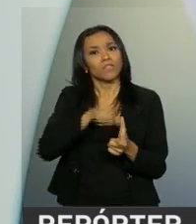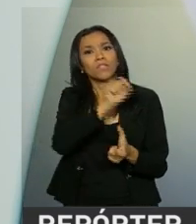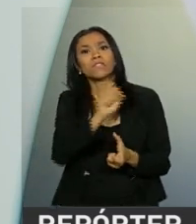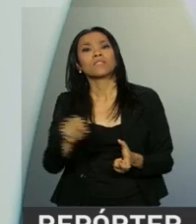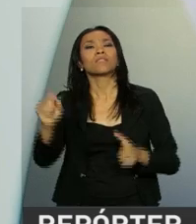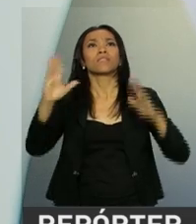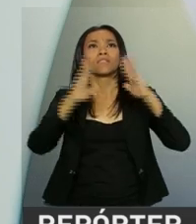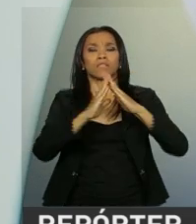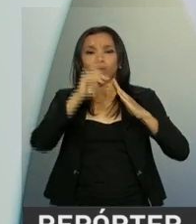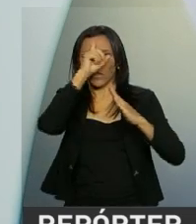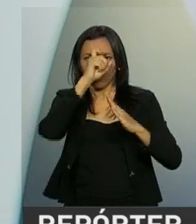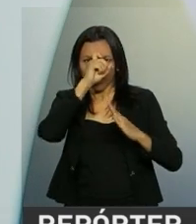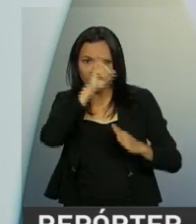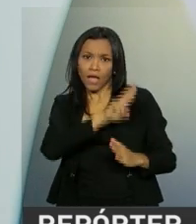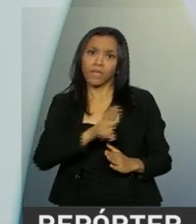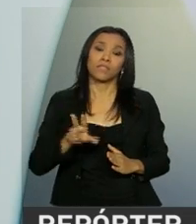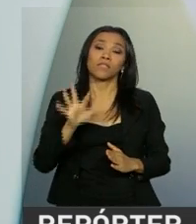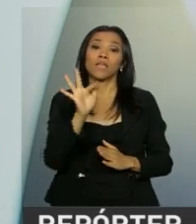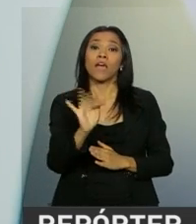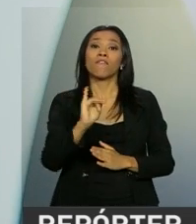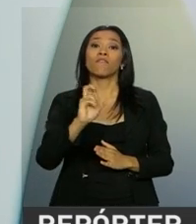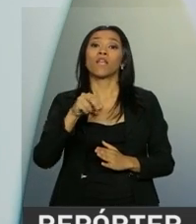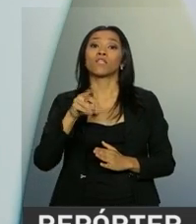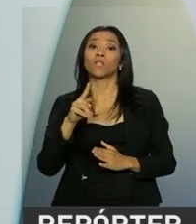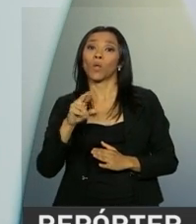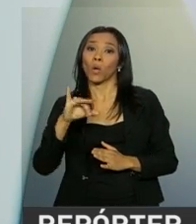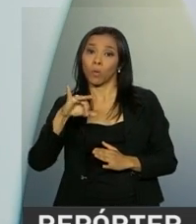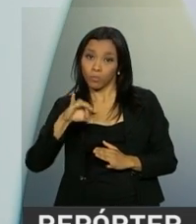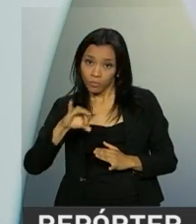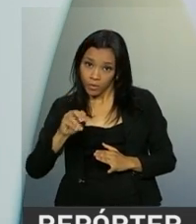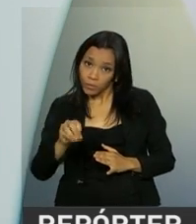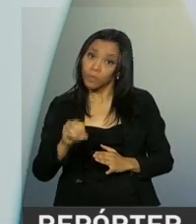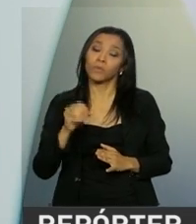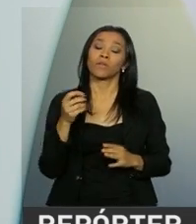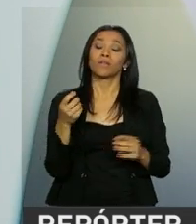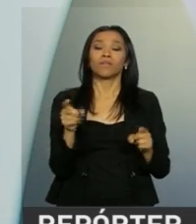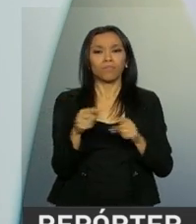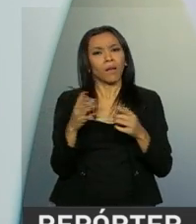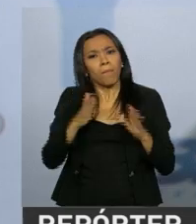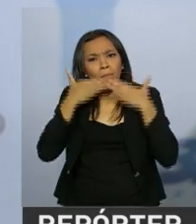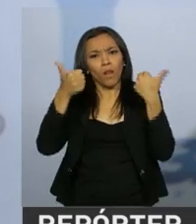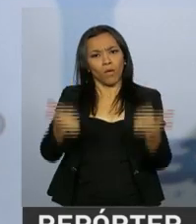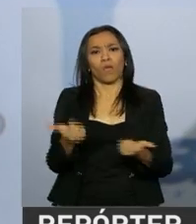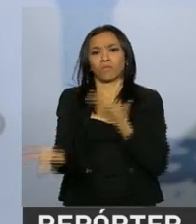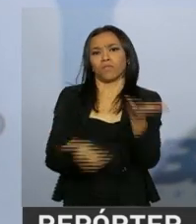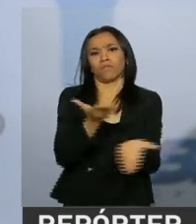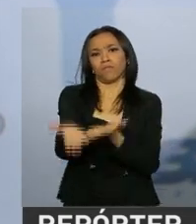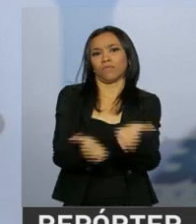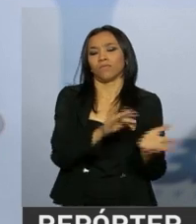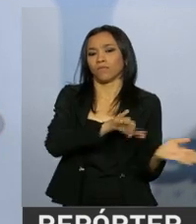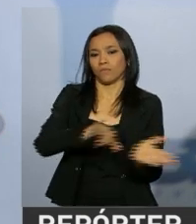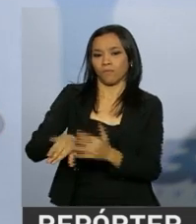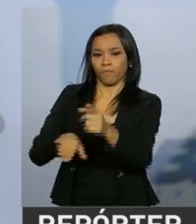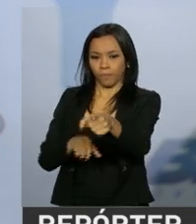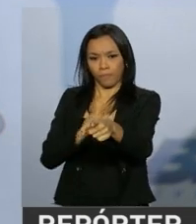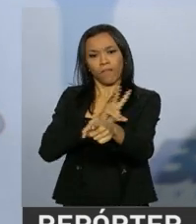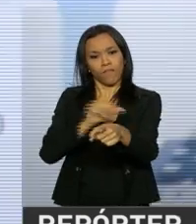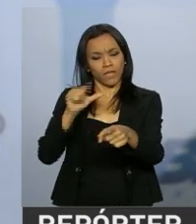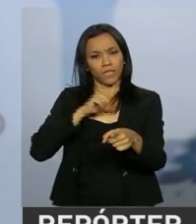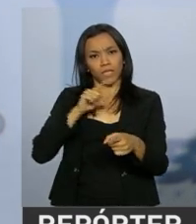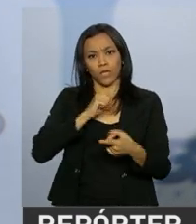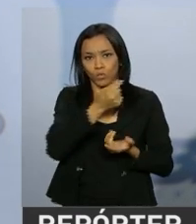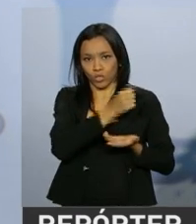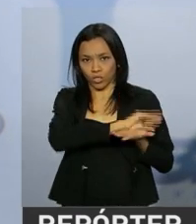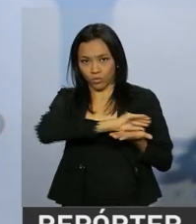Casas e hospitais filantrópicos para melhorar a situação dessas instituições. Haverá um recurso do PROAD para